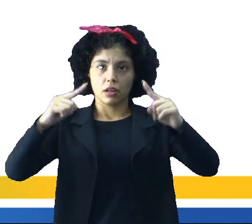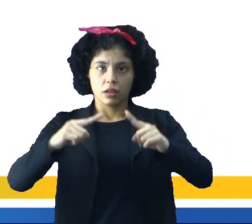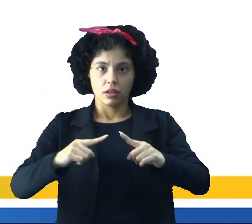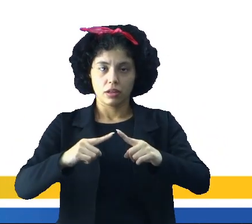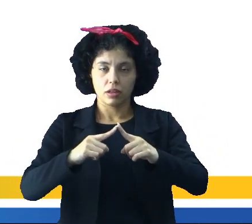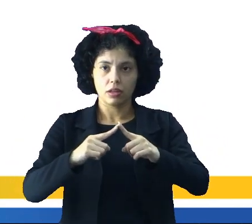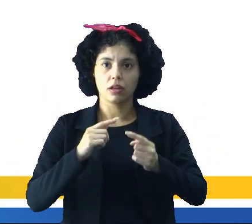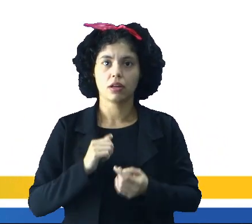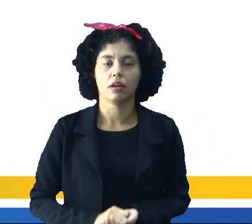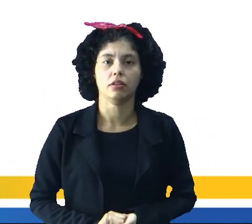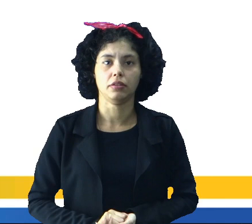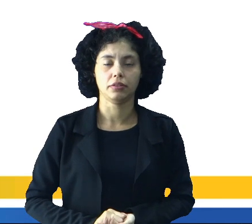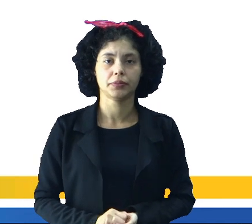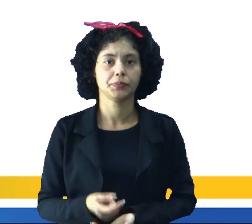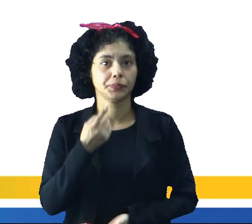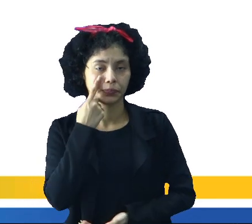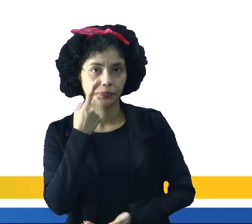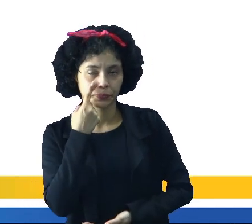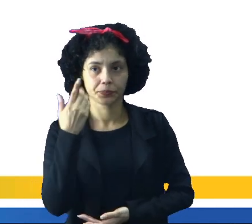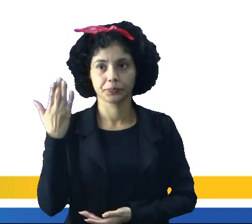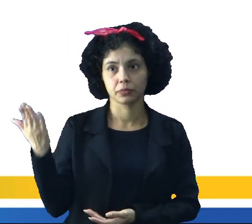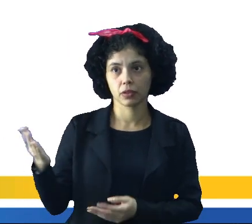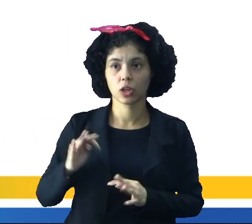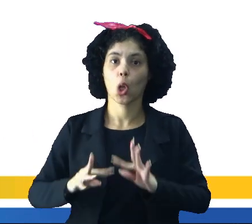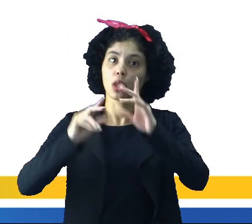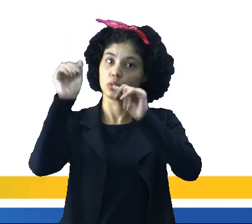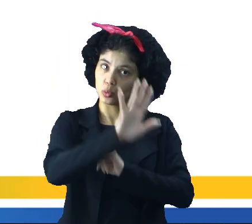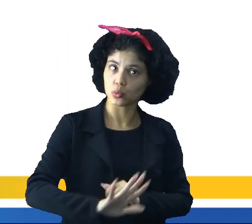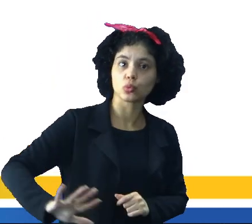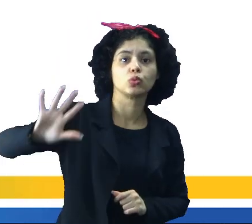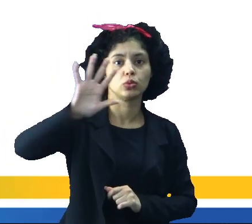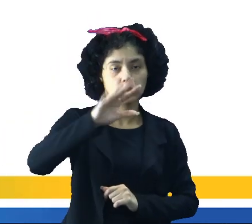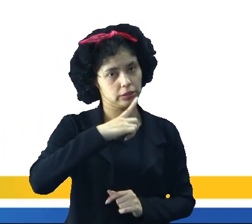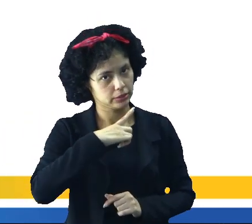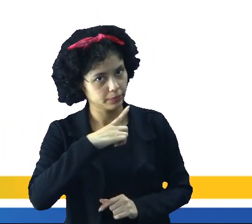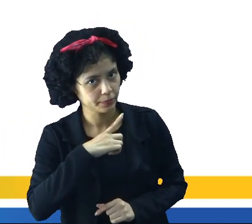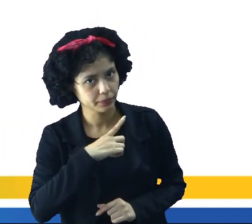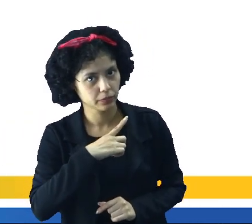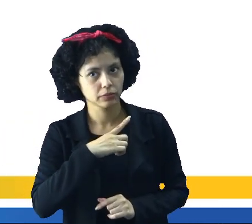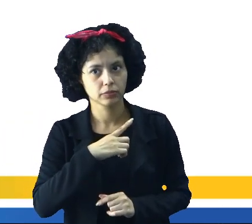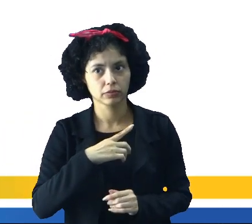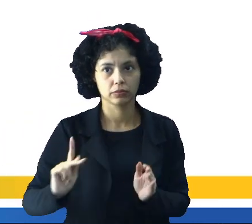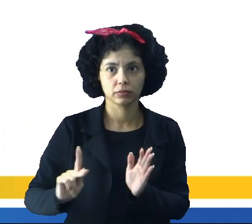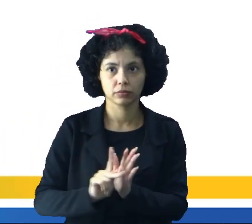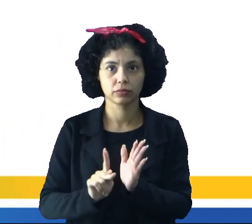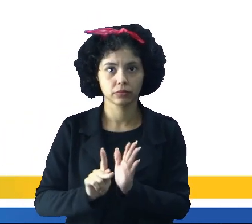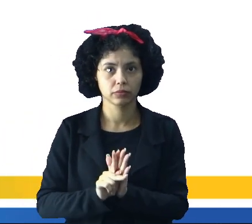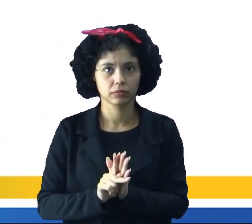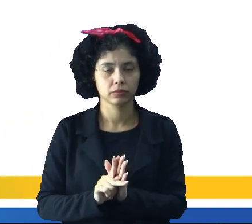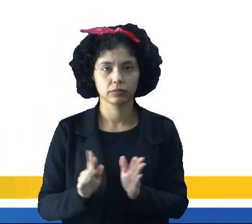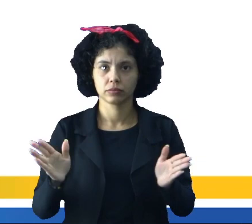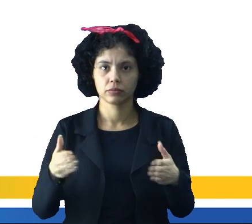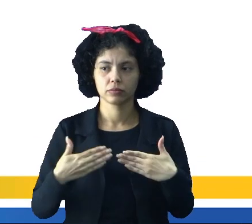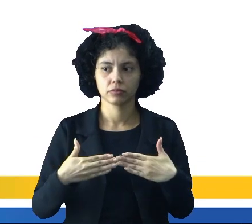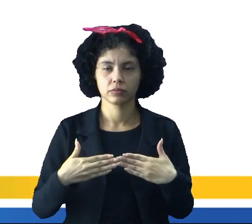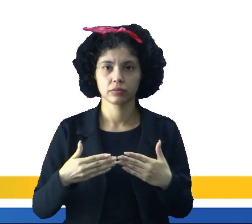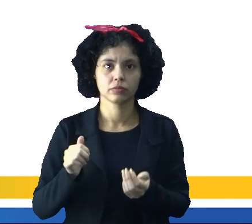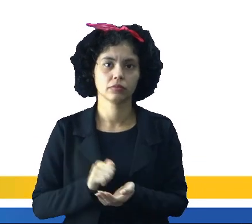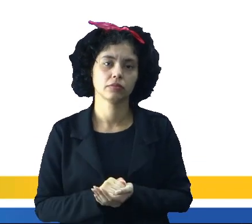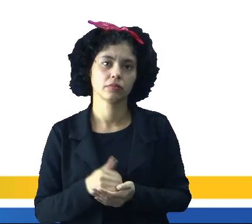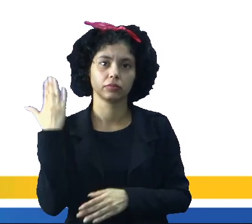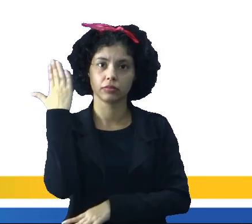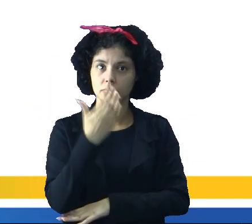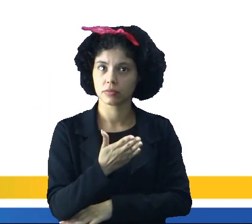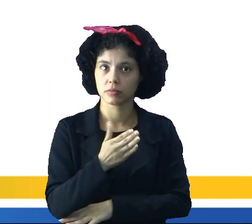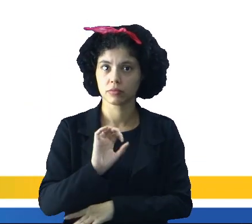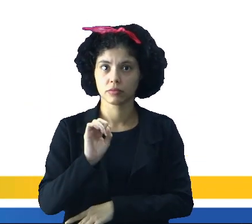O pentágono regular. Então observe aí que todos eles têm suas posições fechadas,